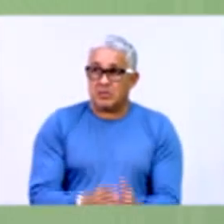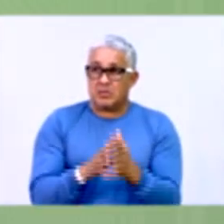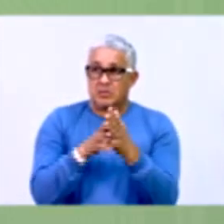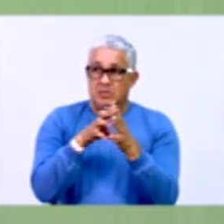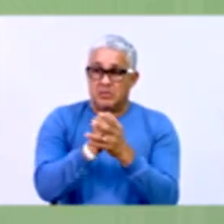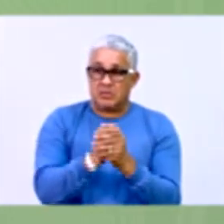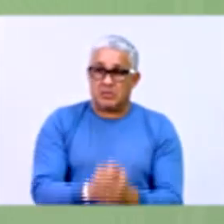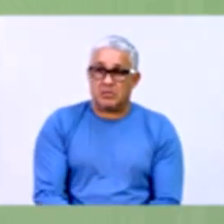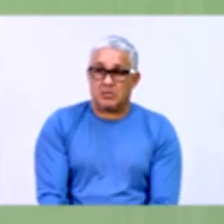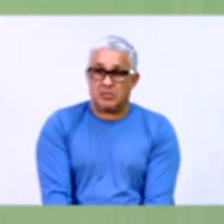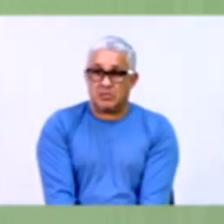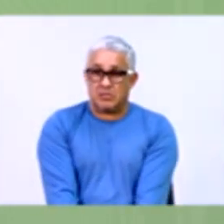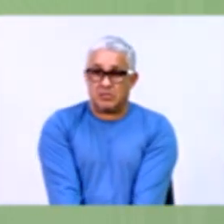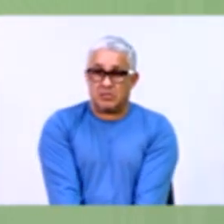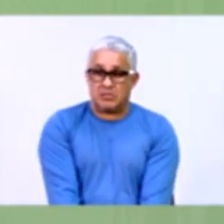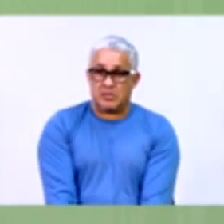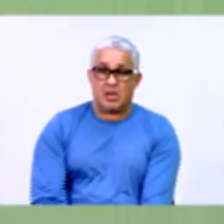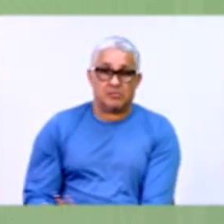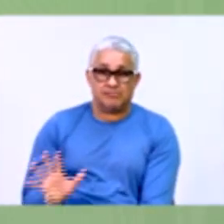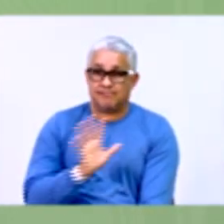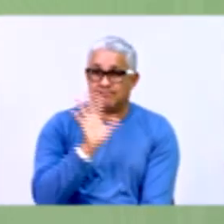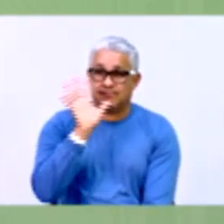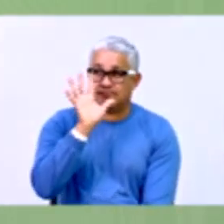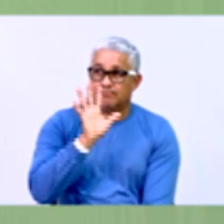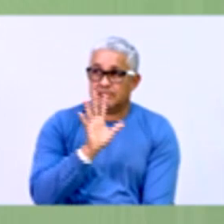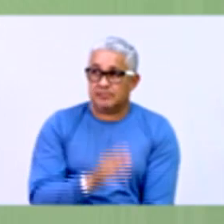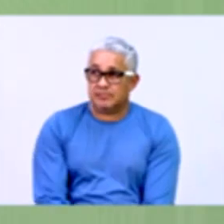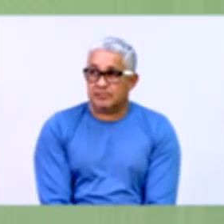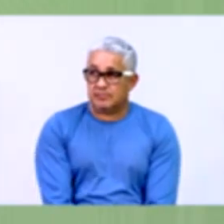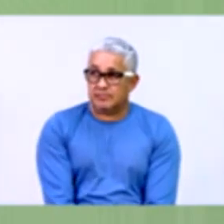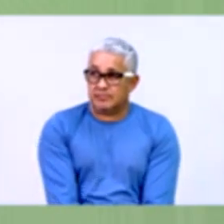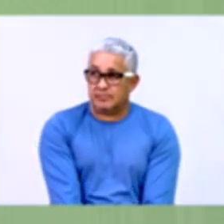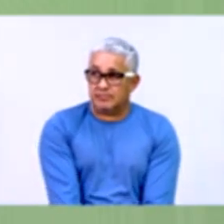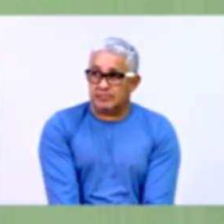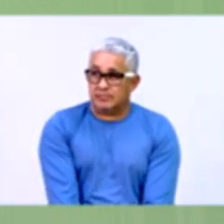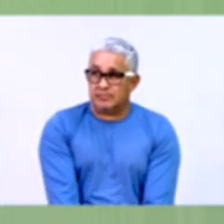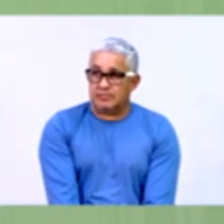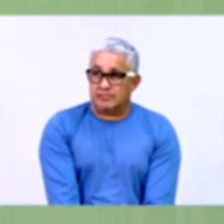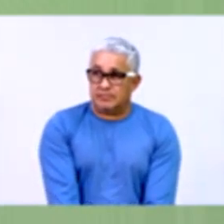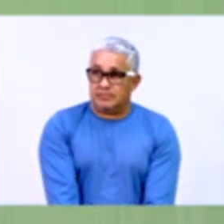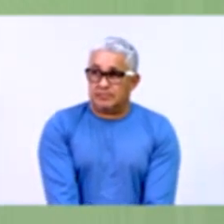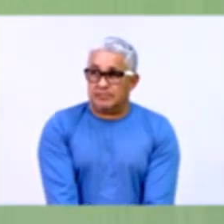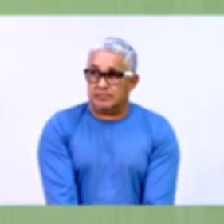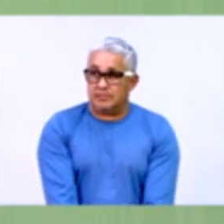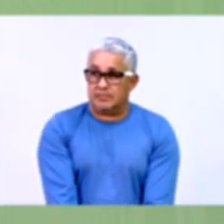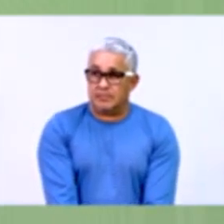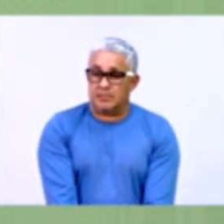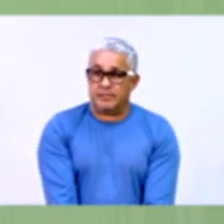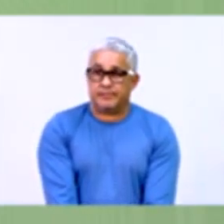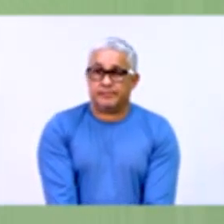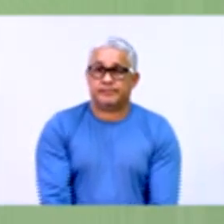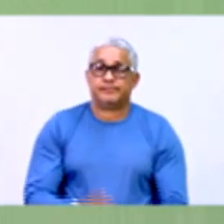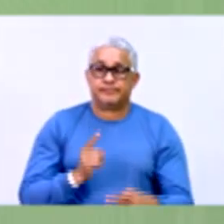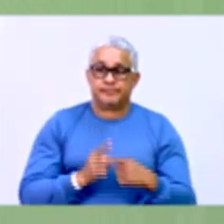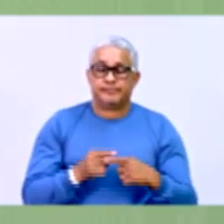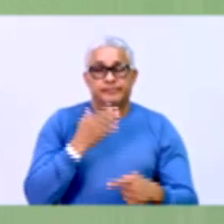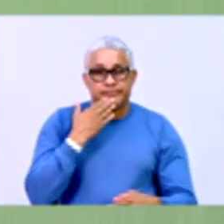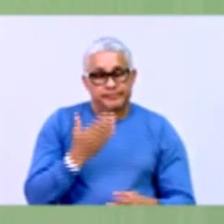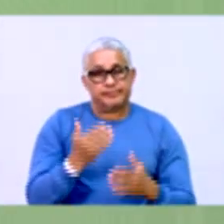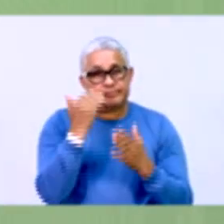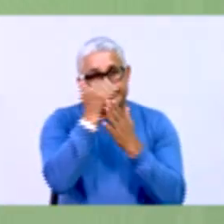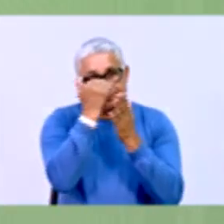abordagem é mais cara, né? Porque dependia de equipamento, de